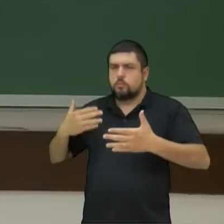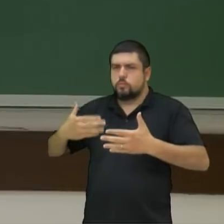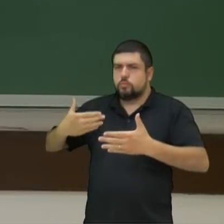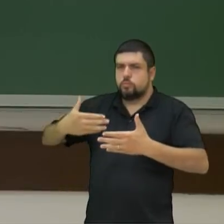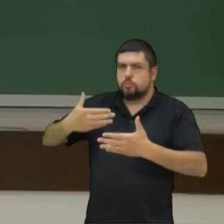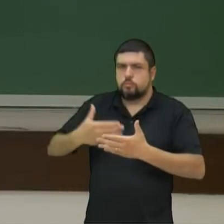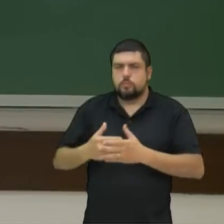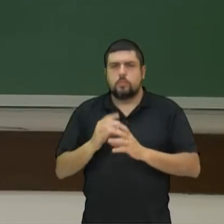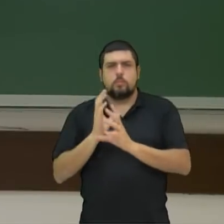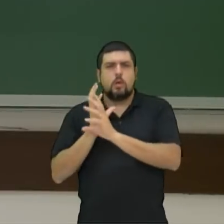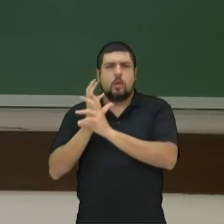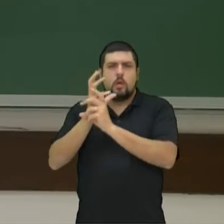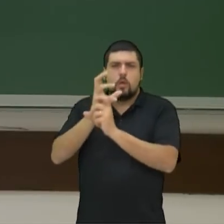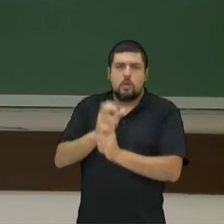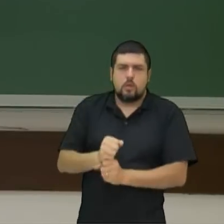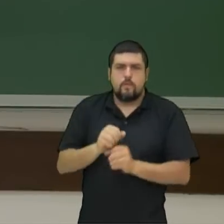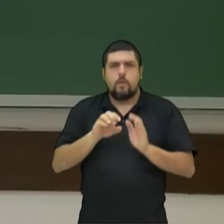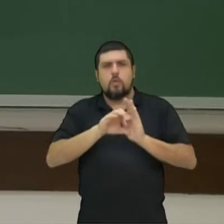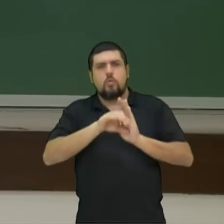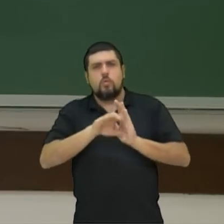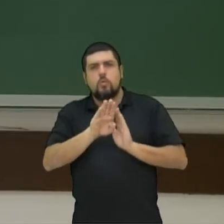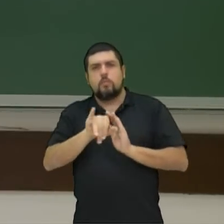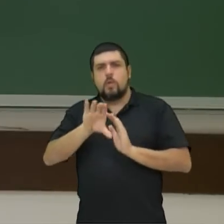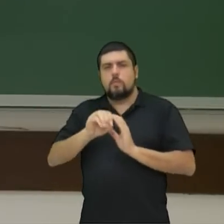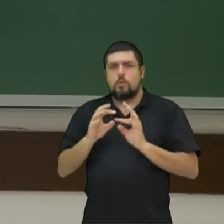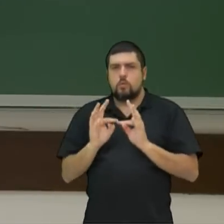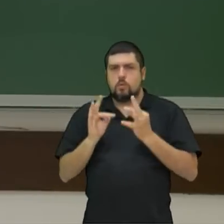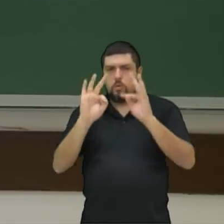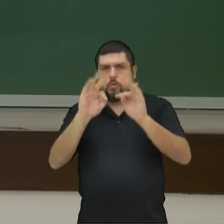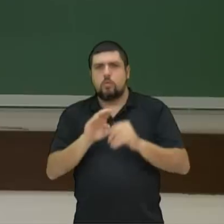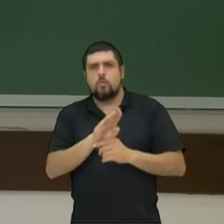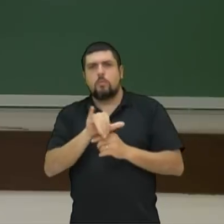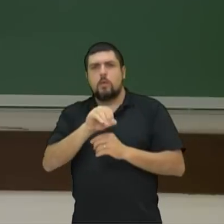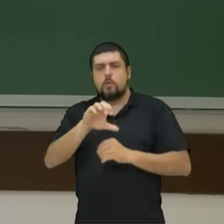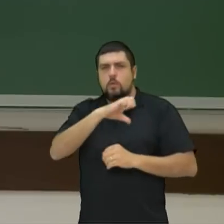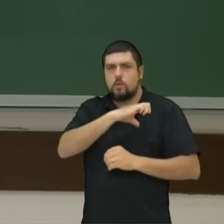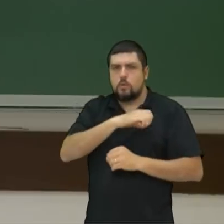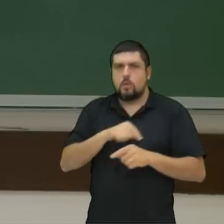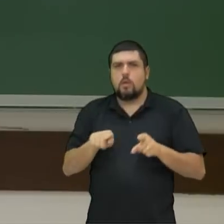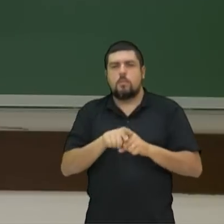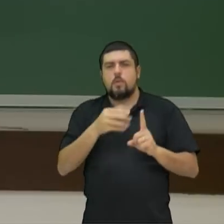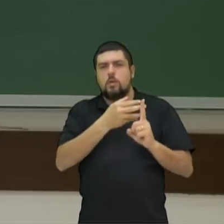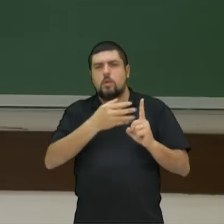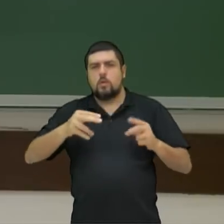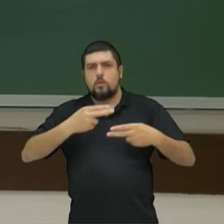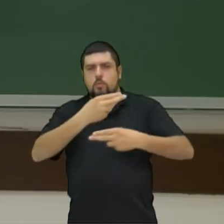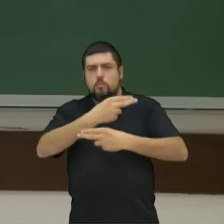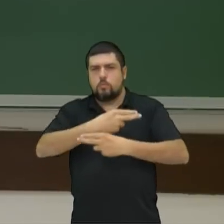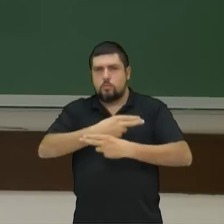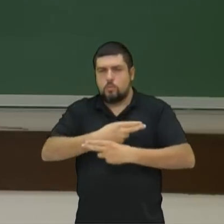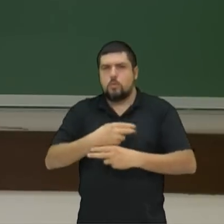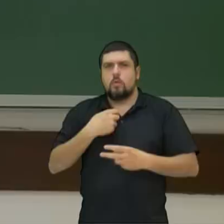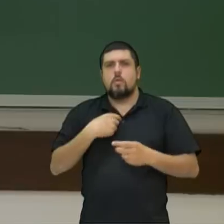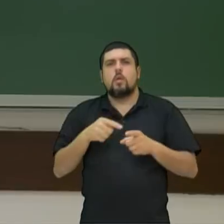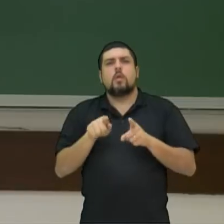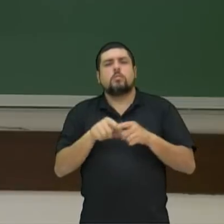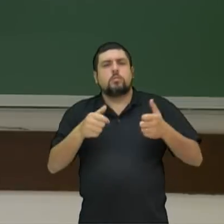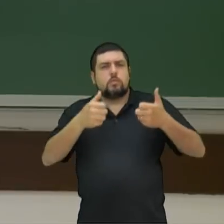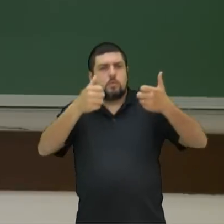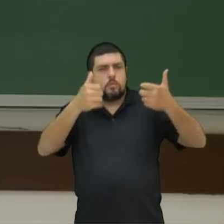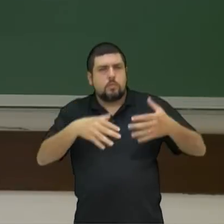uma revisão então, de conceitos de biotecnologia, de bioética, de síndrome cromossômica, tentou ali atrelar essas três coisas